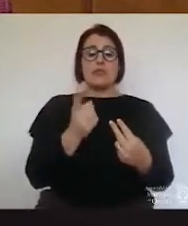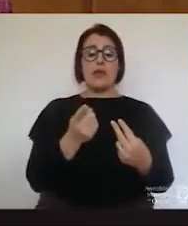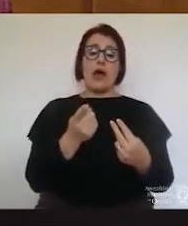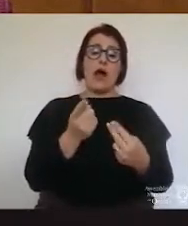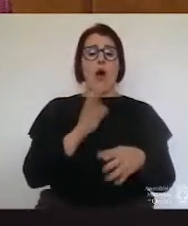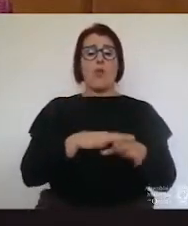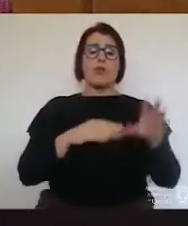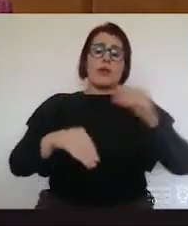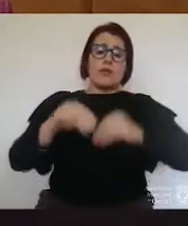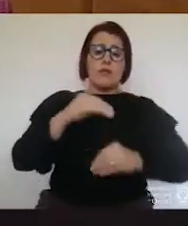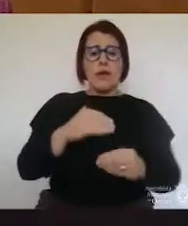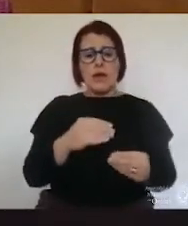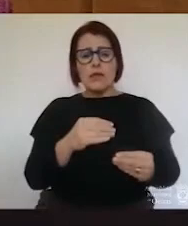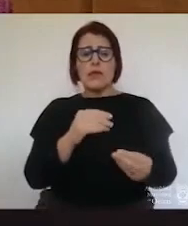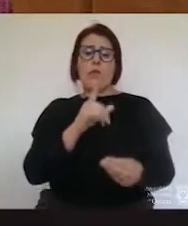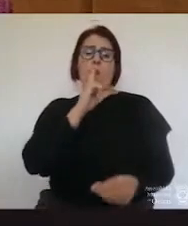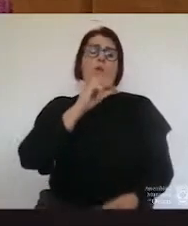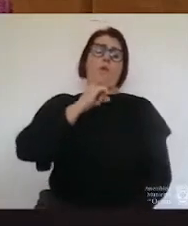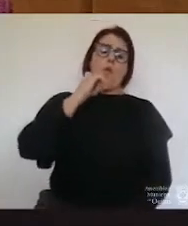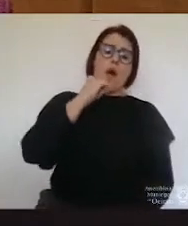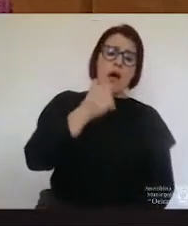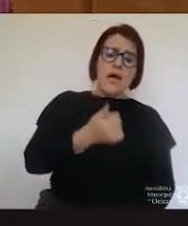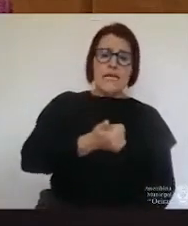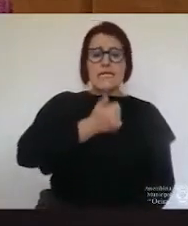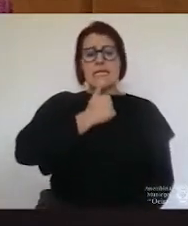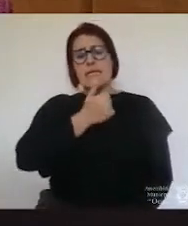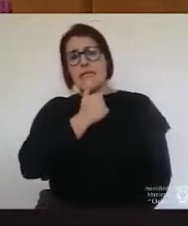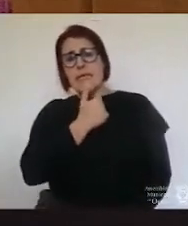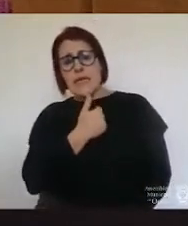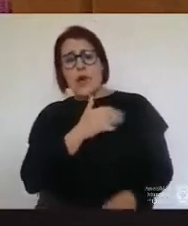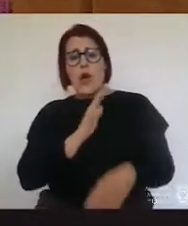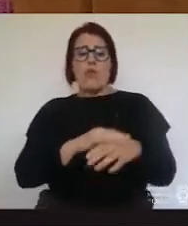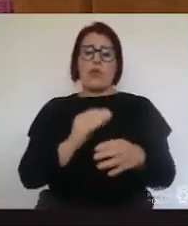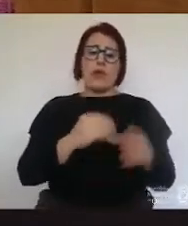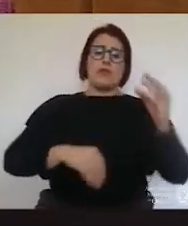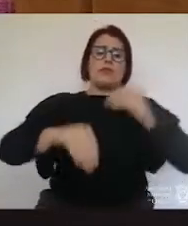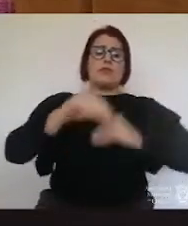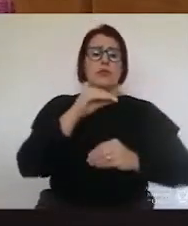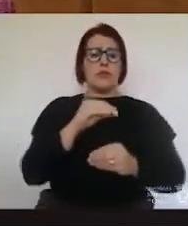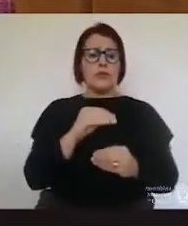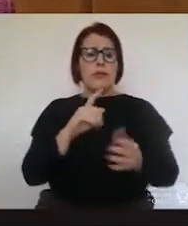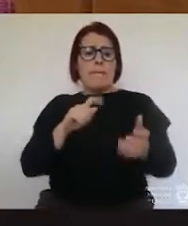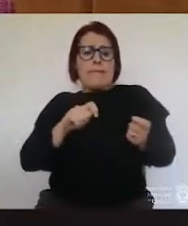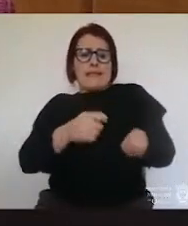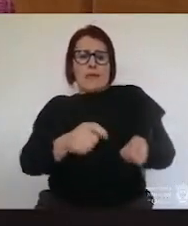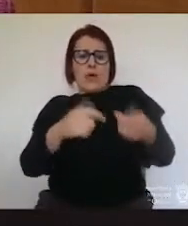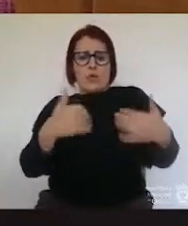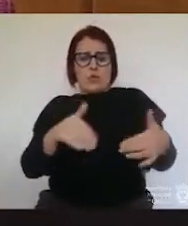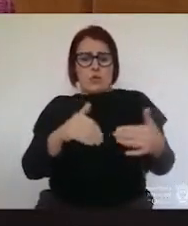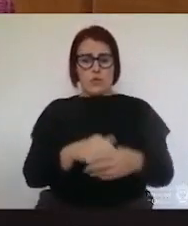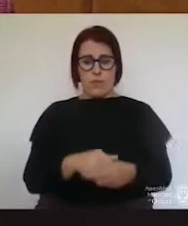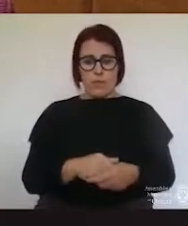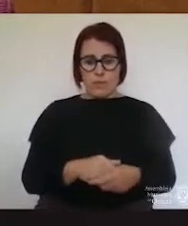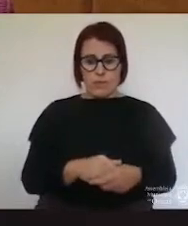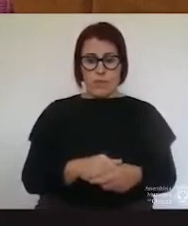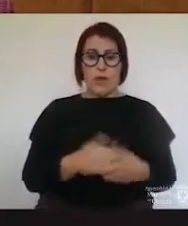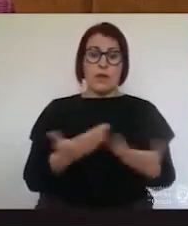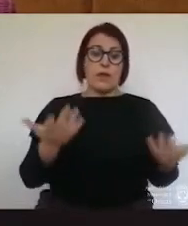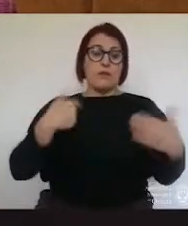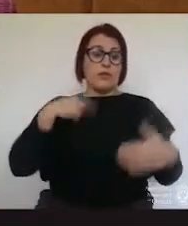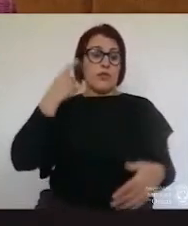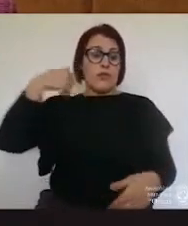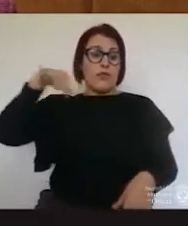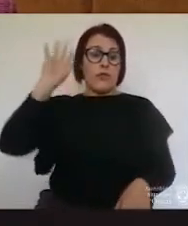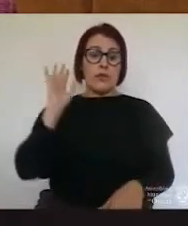não fará sentido pensar ou decidir, porque as eleições são um grande momento de pressão. E assim se passou mais um